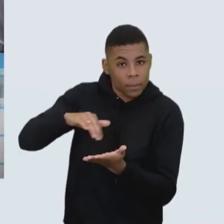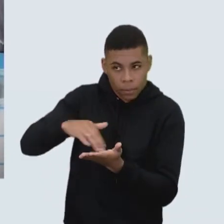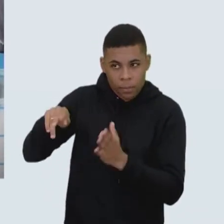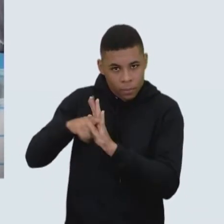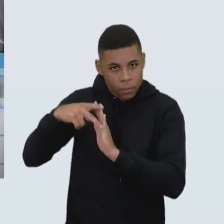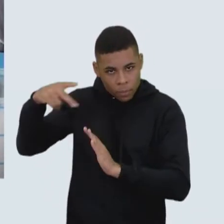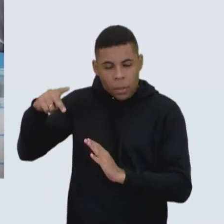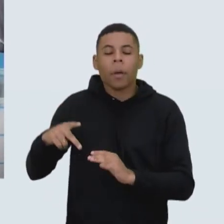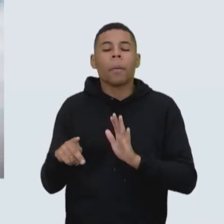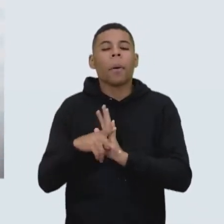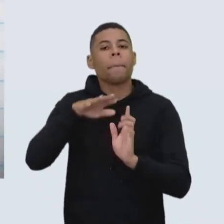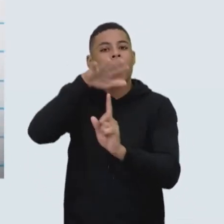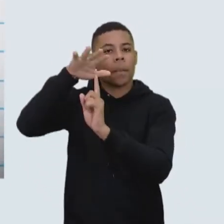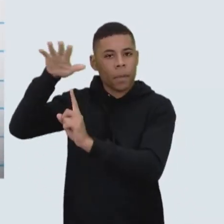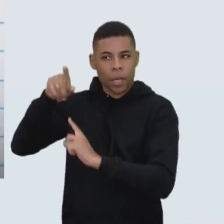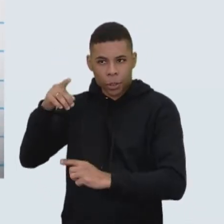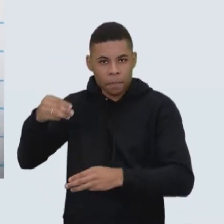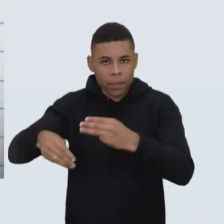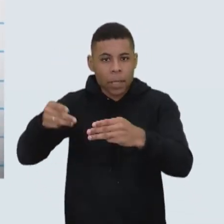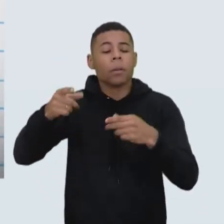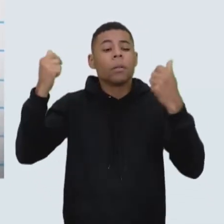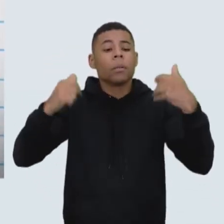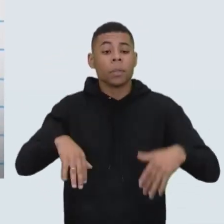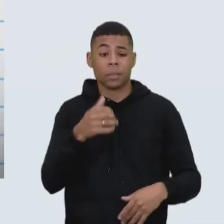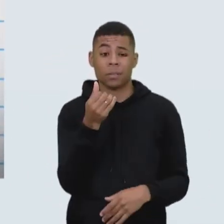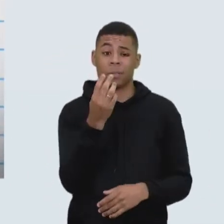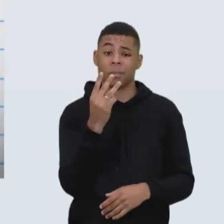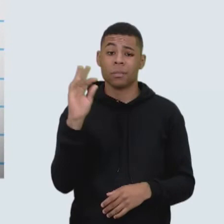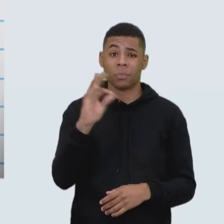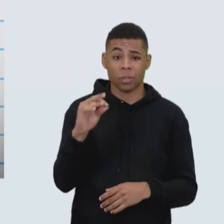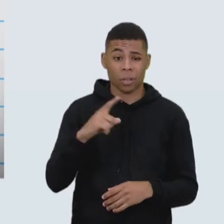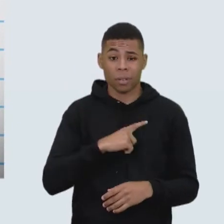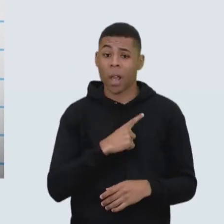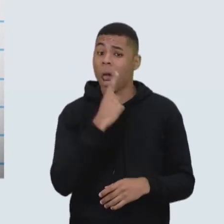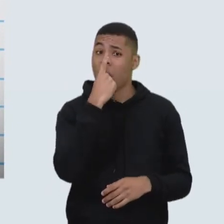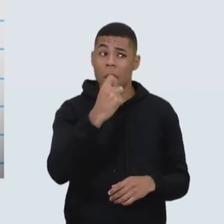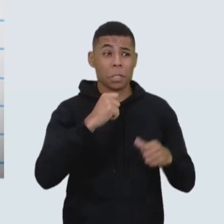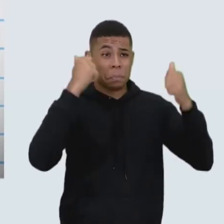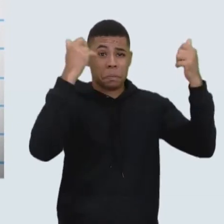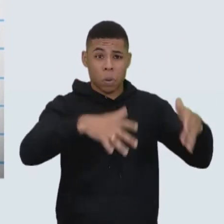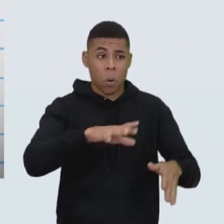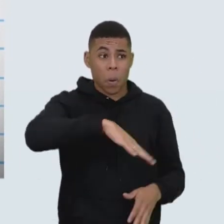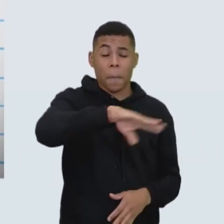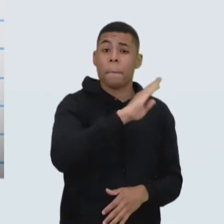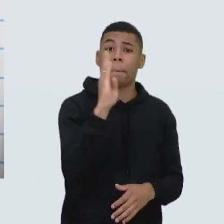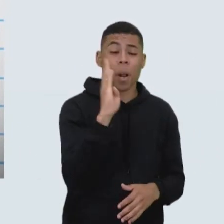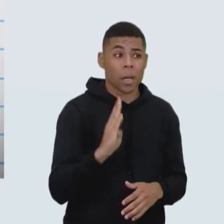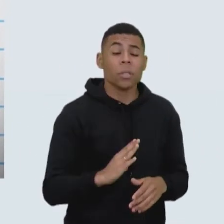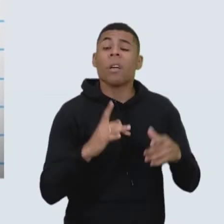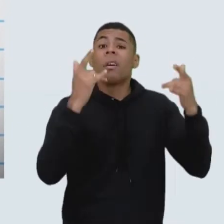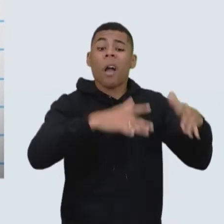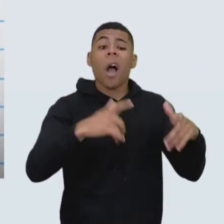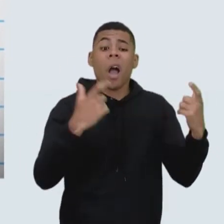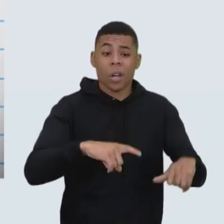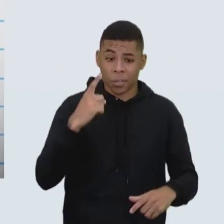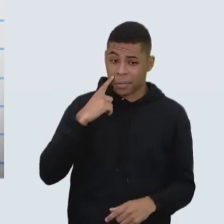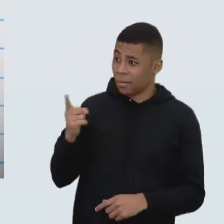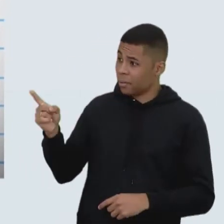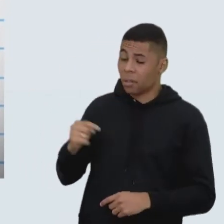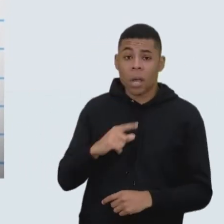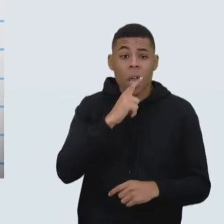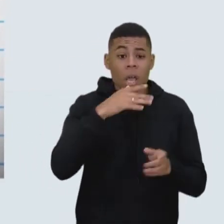Ministério do Meio Ambiente apontam que 63% dos depósitos de lixo no Brasil estão em rios, lagos e restingas. Também